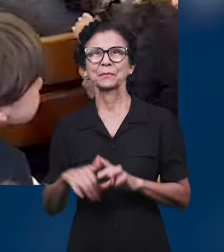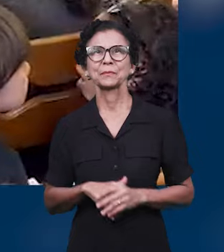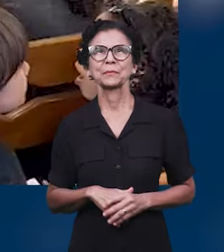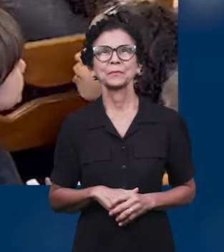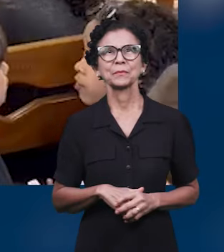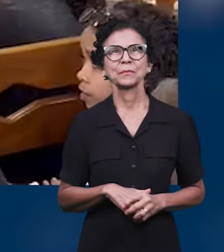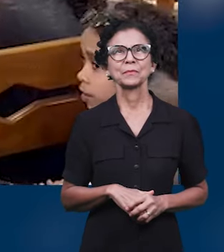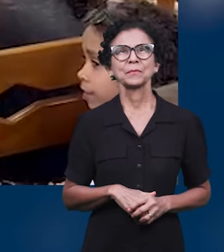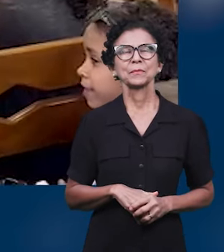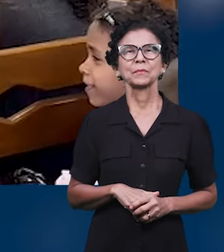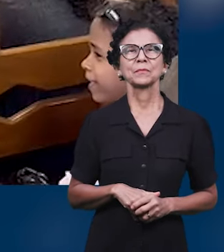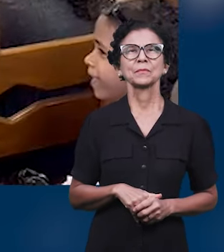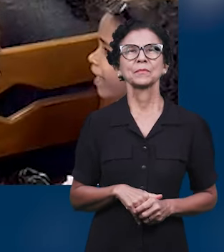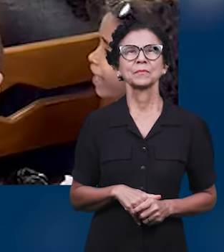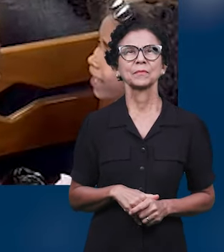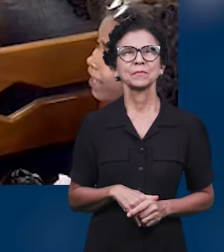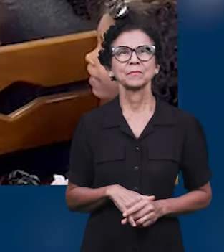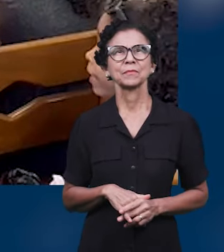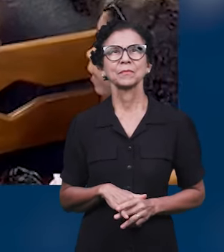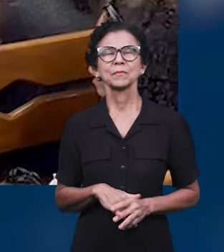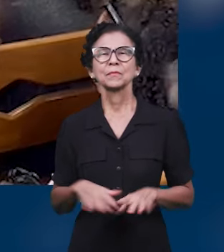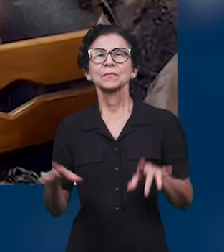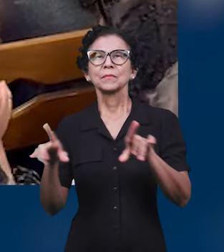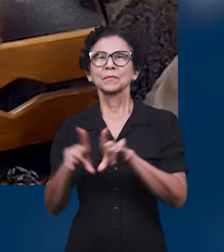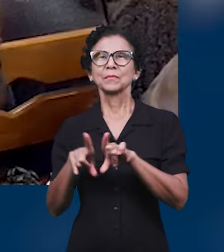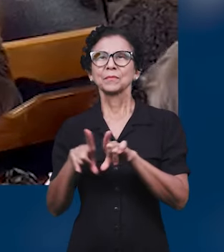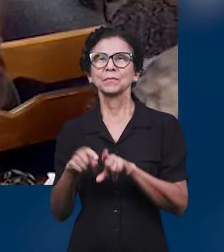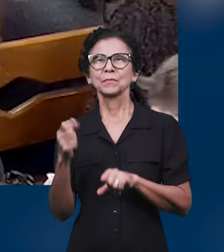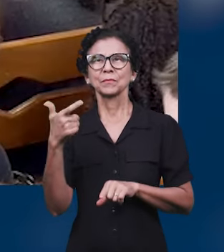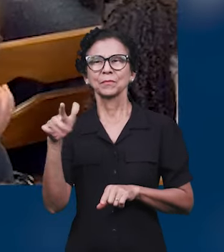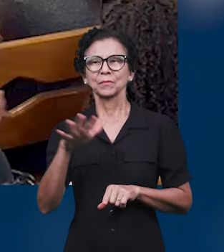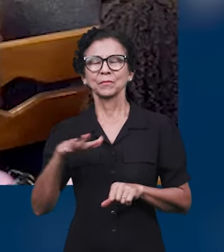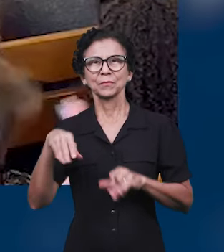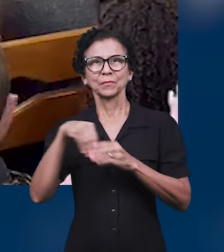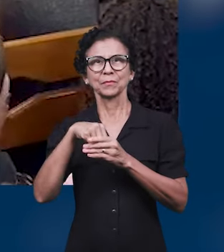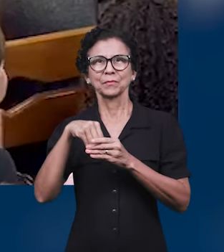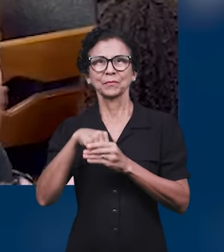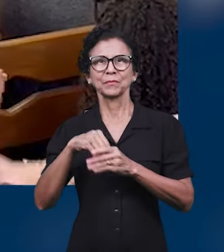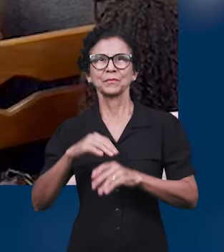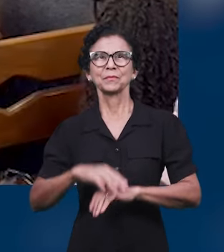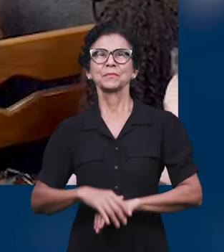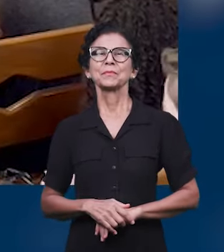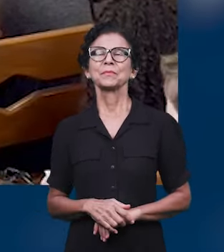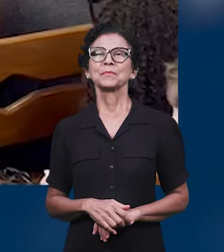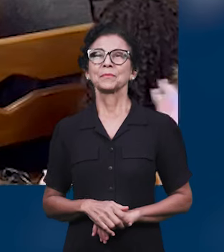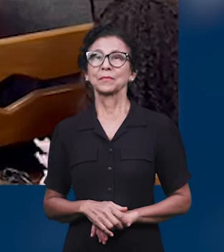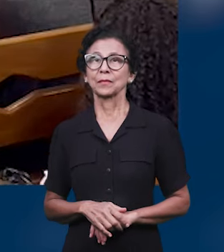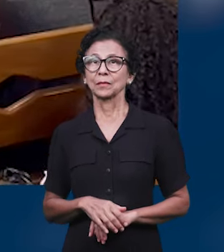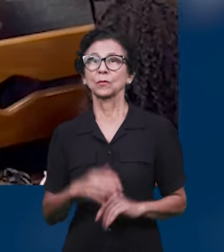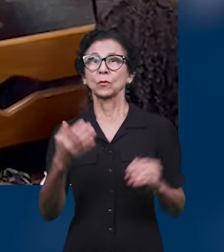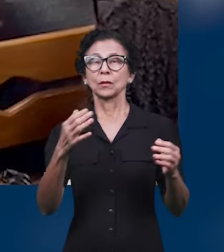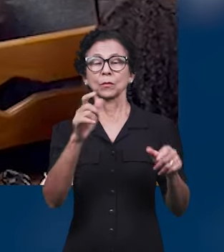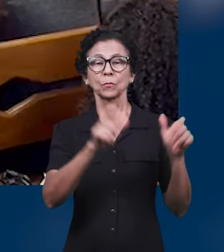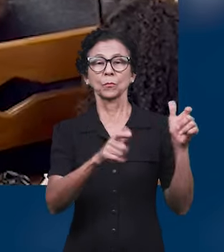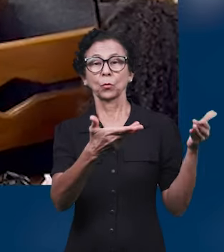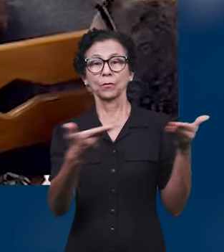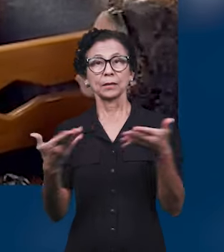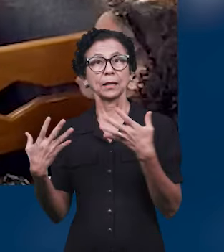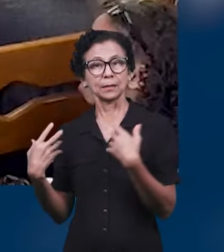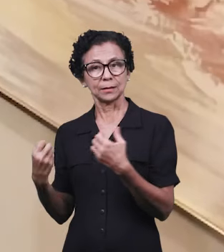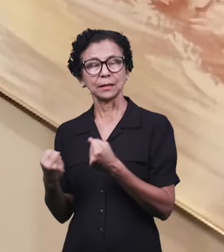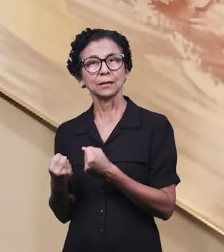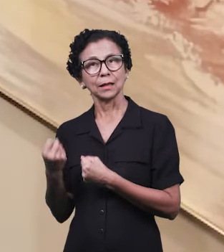Cod. As classes entoaram louvores com vigor e participaram dos ensinos com muita atenção e reverência.